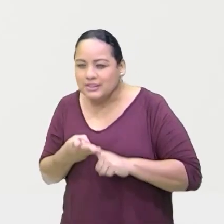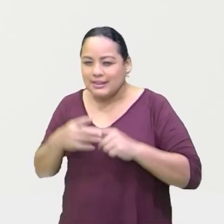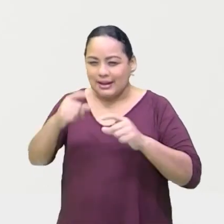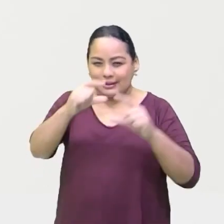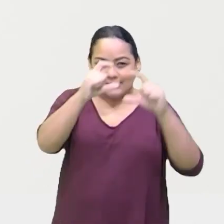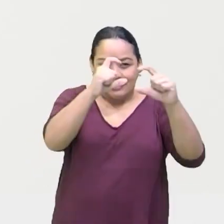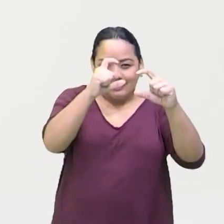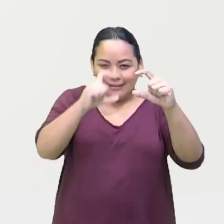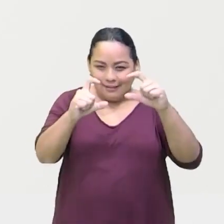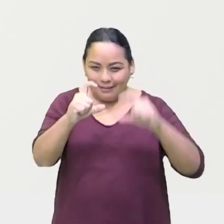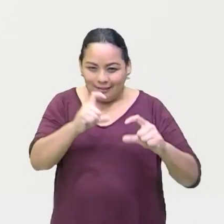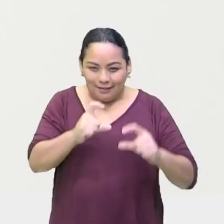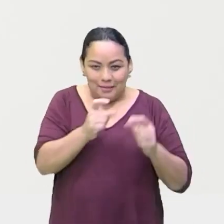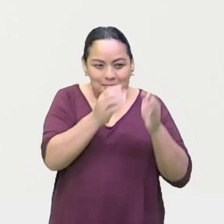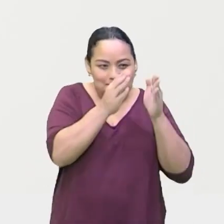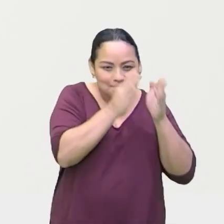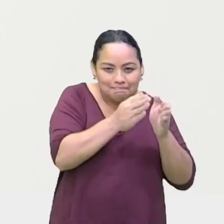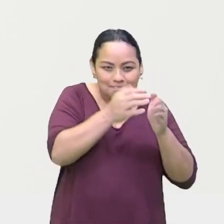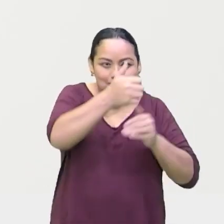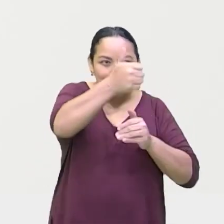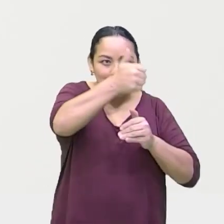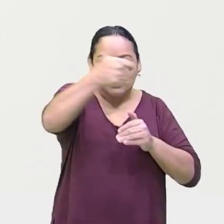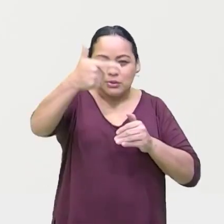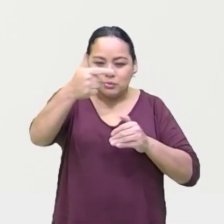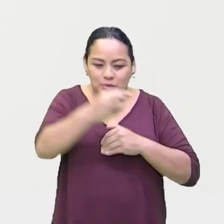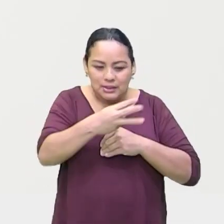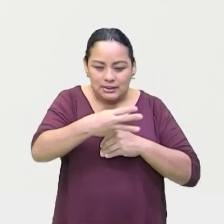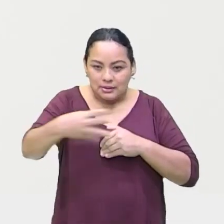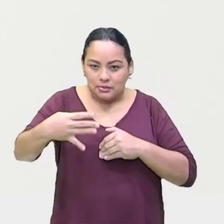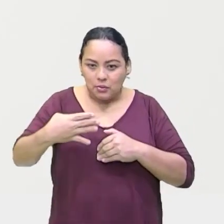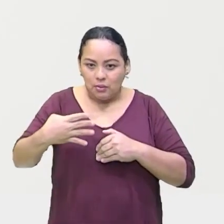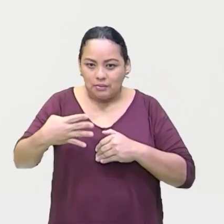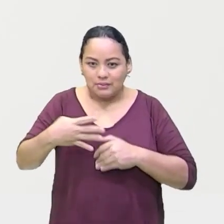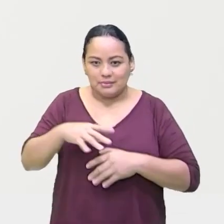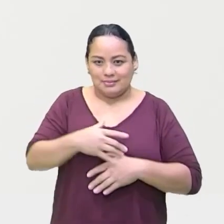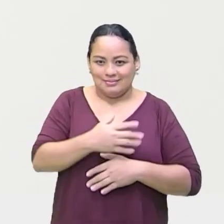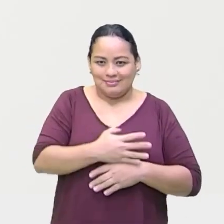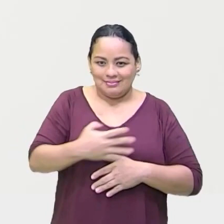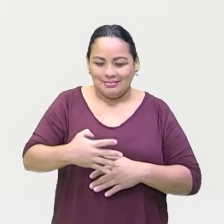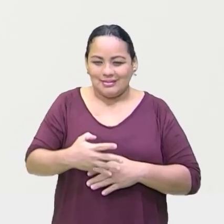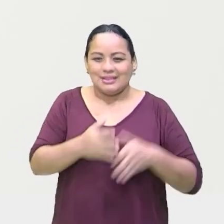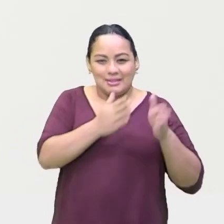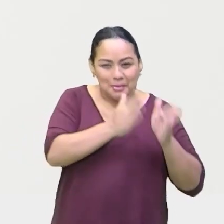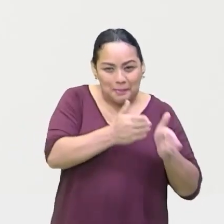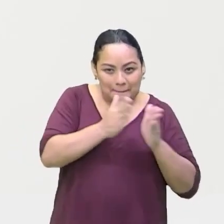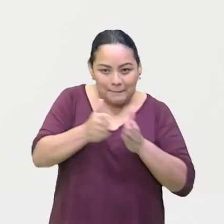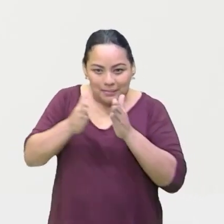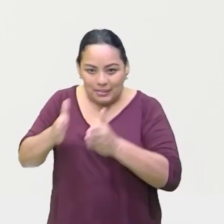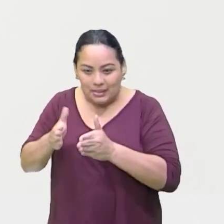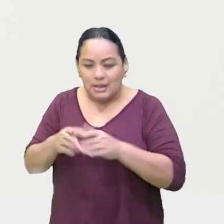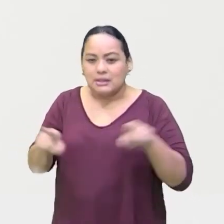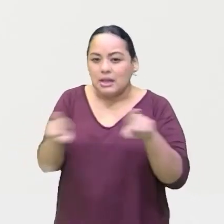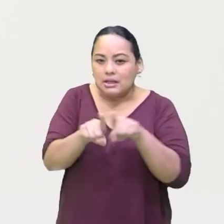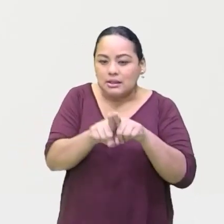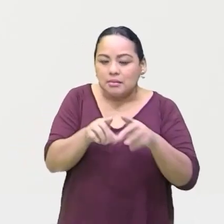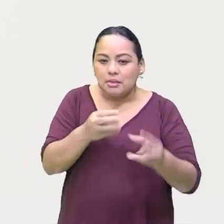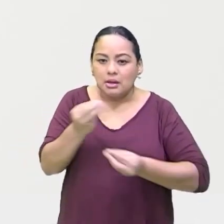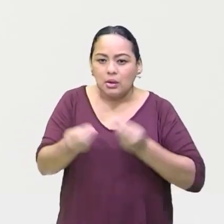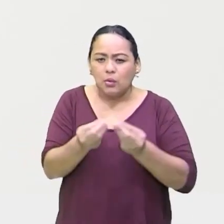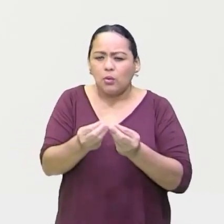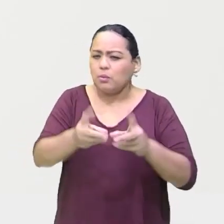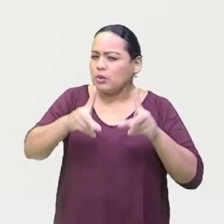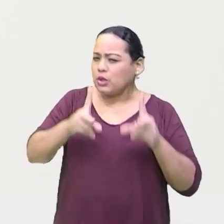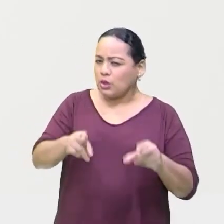quadrinhos sequenciais. Eu vou sinalizar bem aqui, ó, quadrinhos sequenciais, que também é